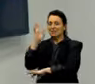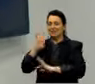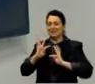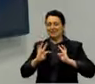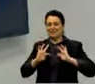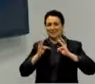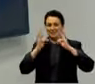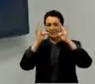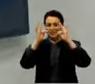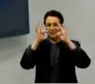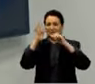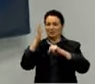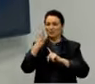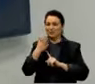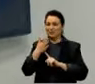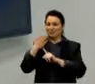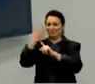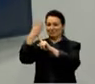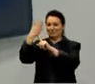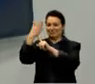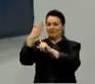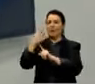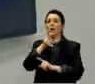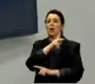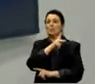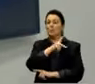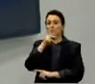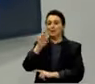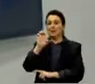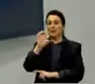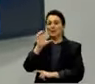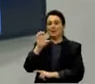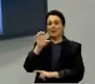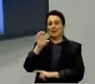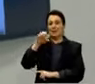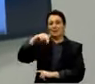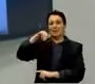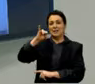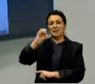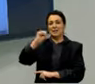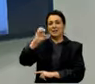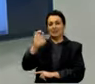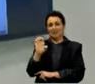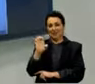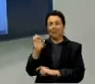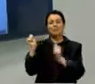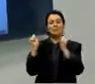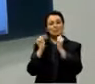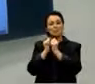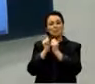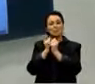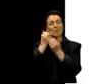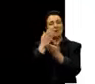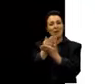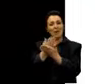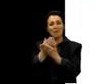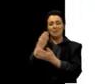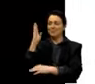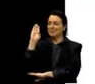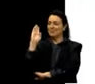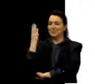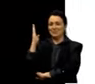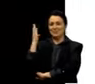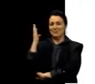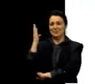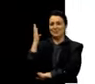tecnologias. Meu nome é Helenise Pereira e estamos juntos agora nesses próximos minutos para a aula de